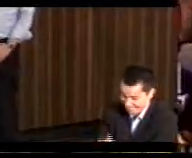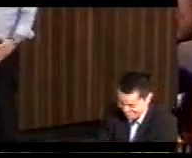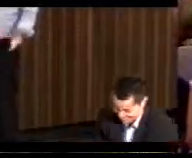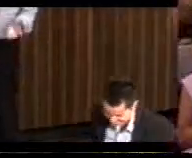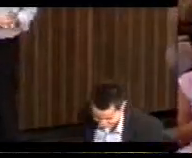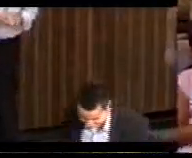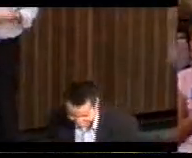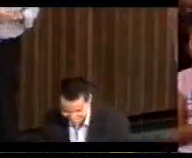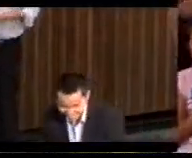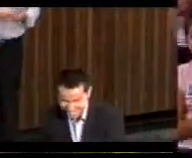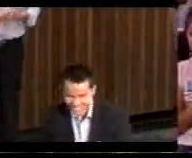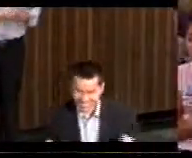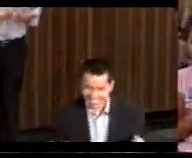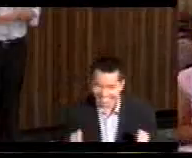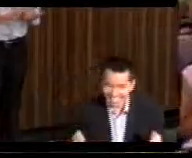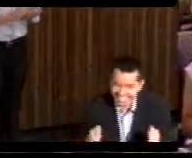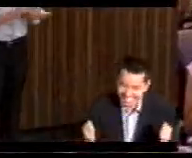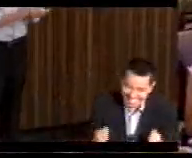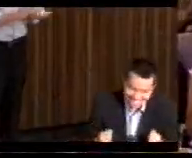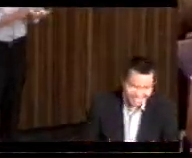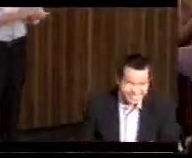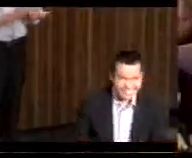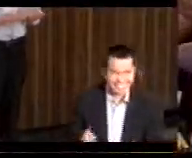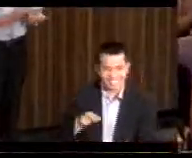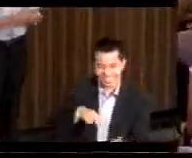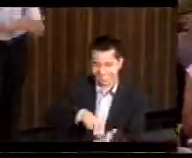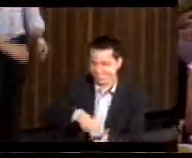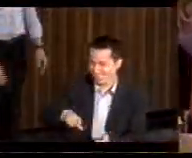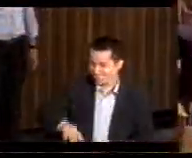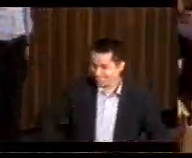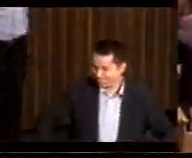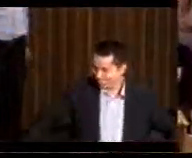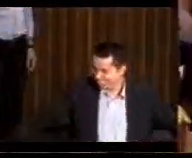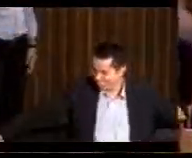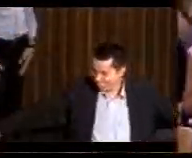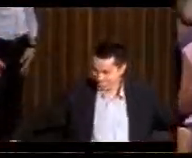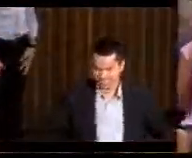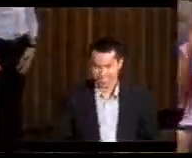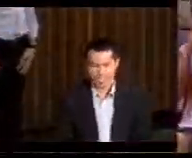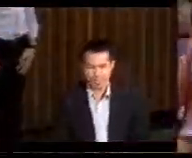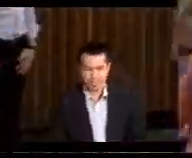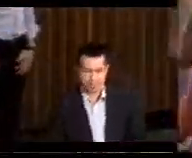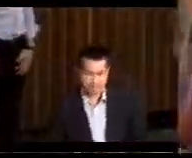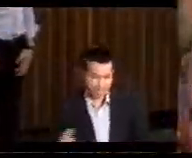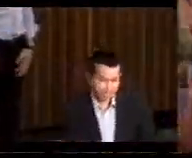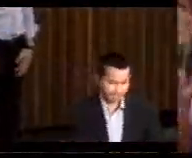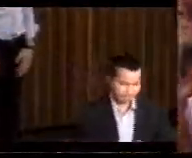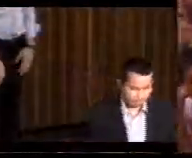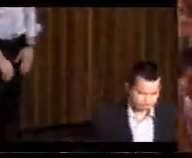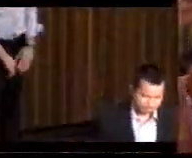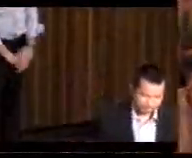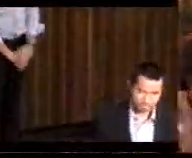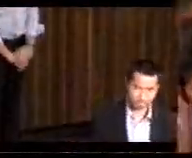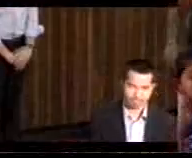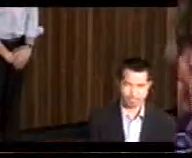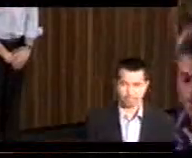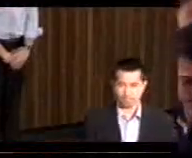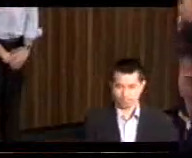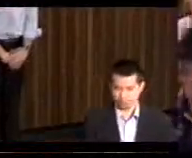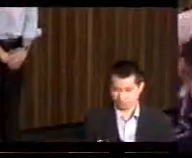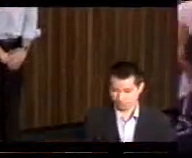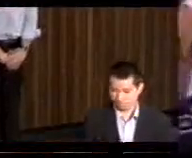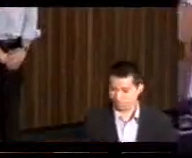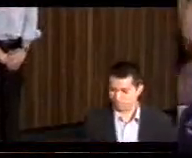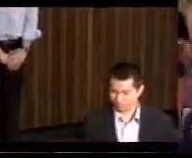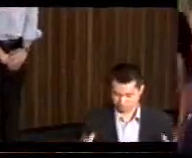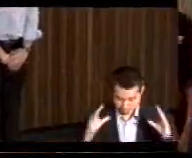Aleluia. Glória a Deus. Fica de pé, dá a mão para quem está perto de você. A gente vai encerrar esse culto. E hoje à